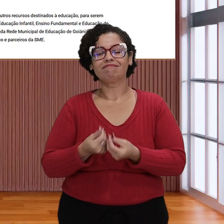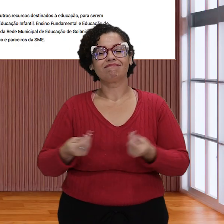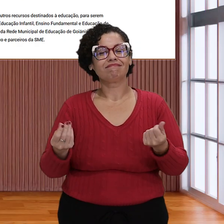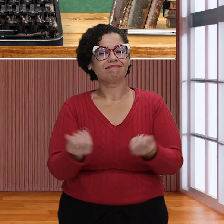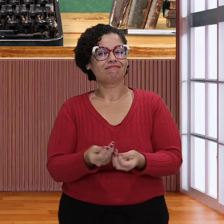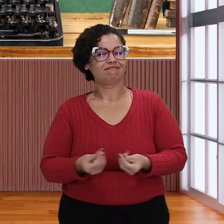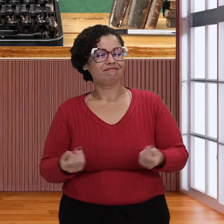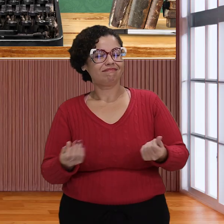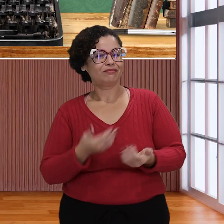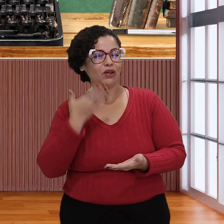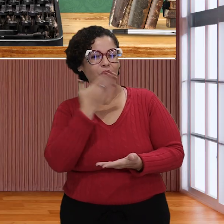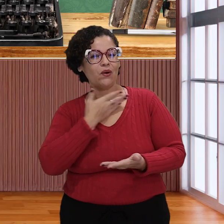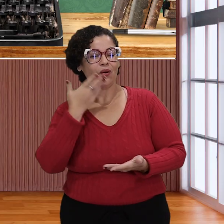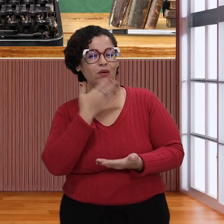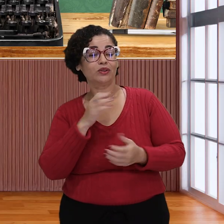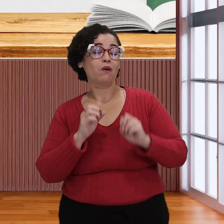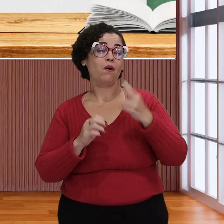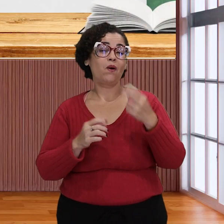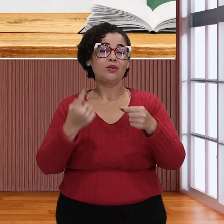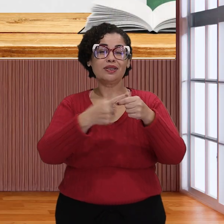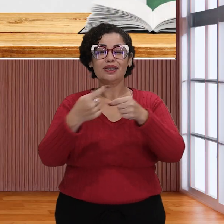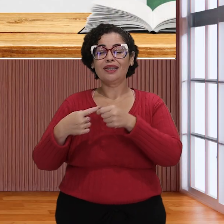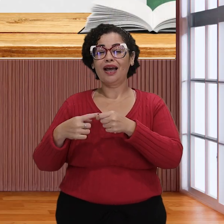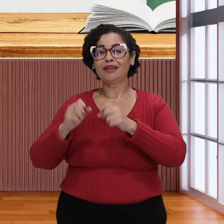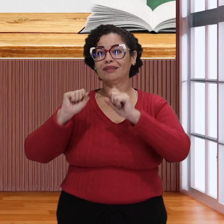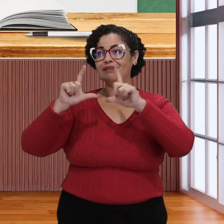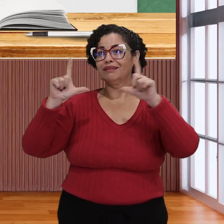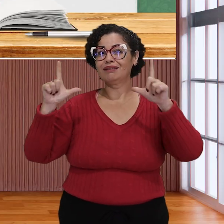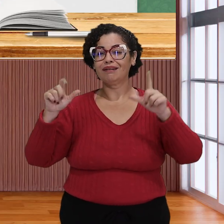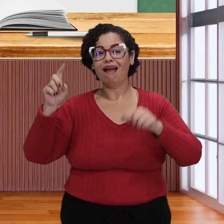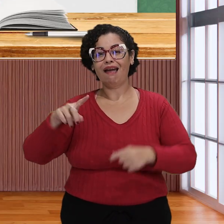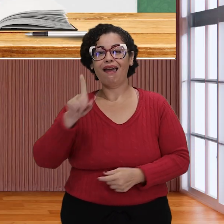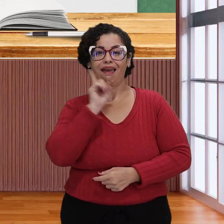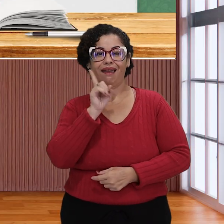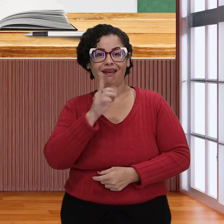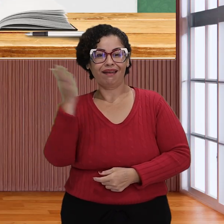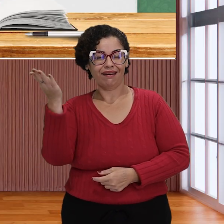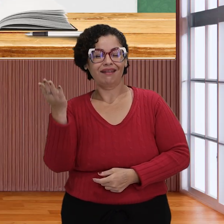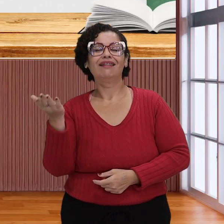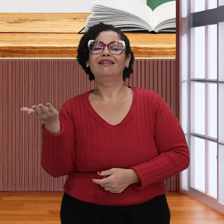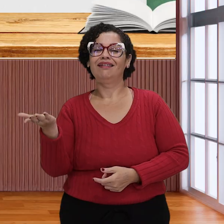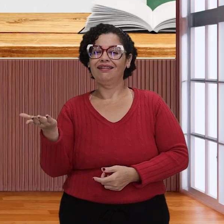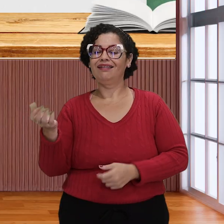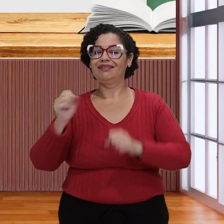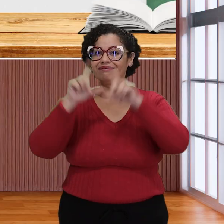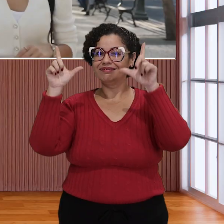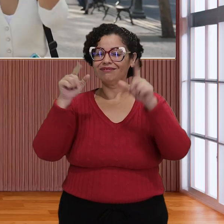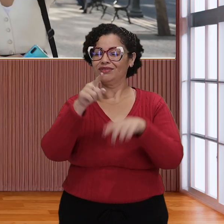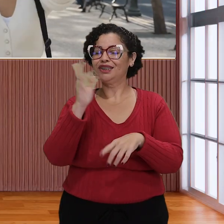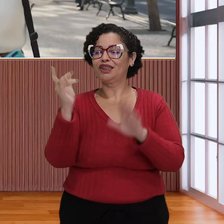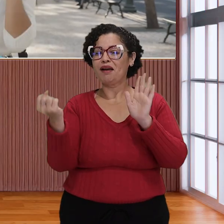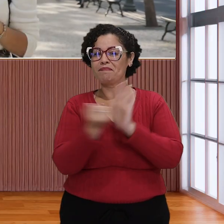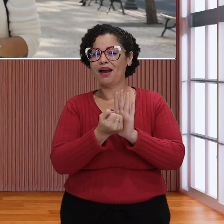uma doce melodia ou que a cidade que nunca dorme é Nova York?